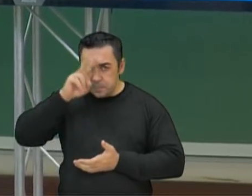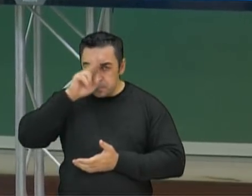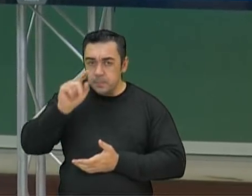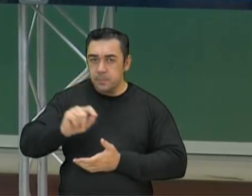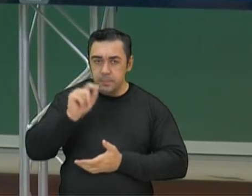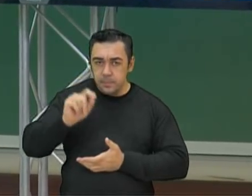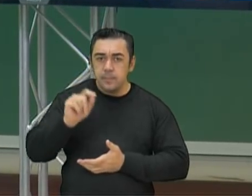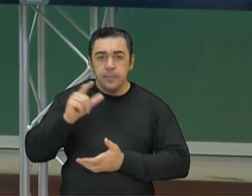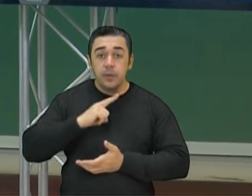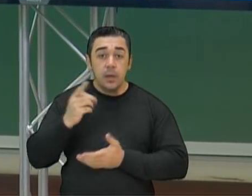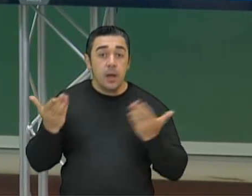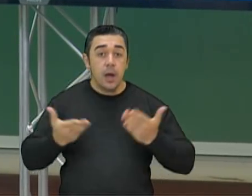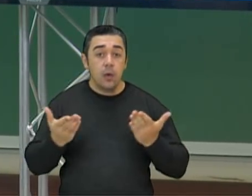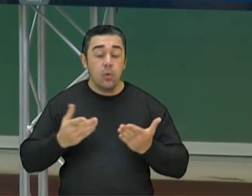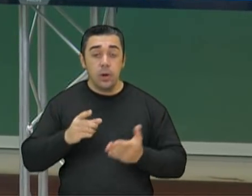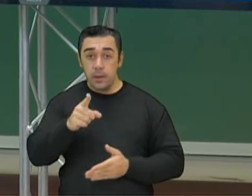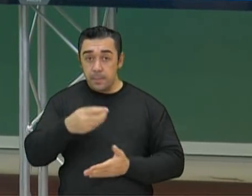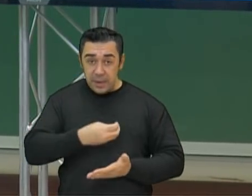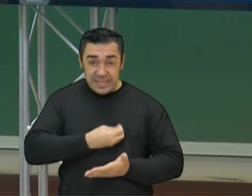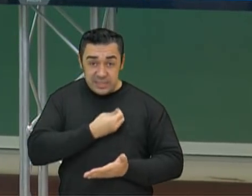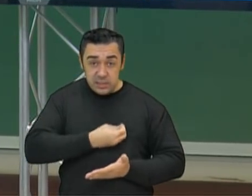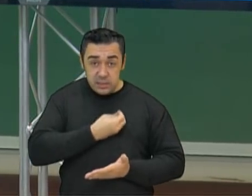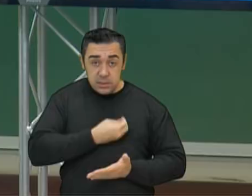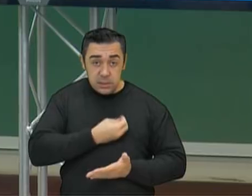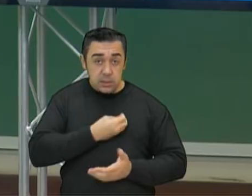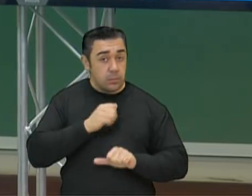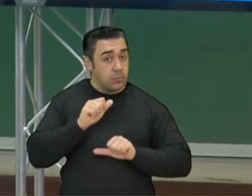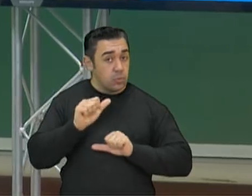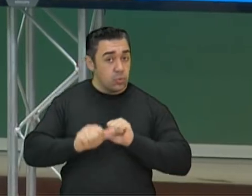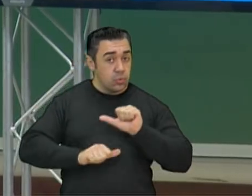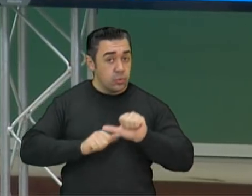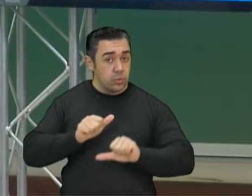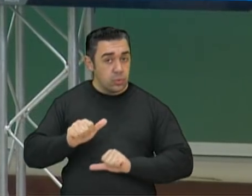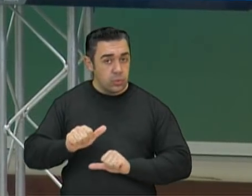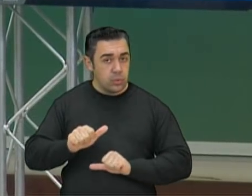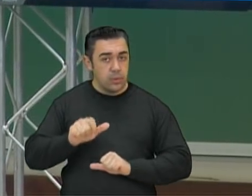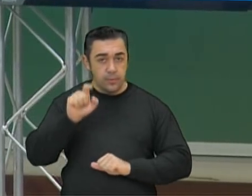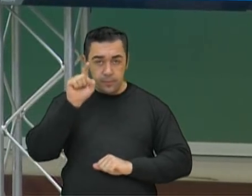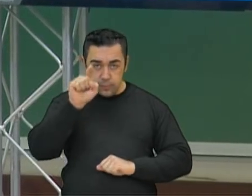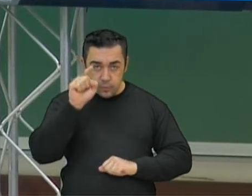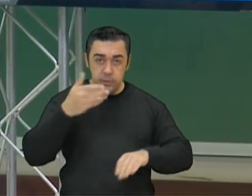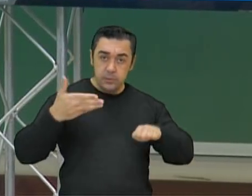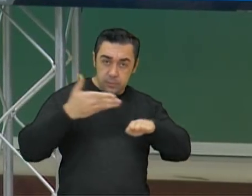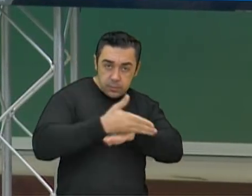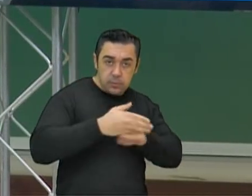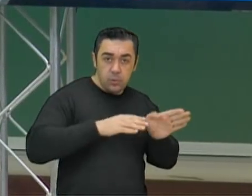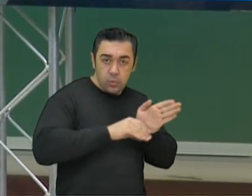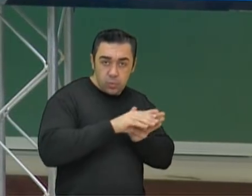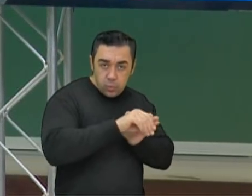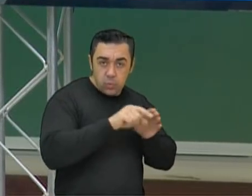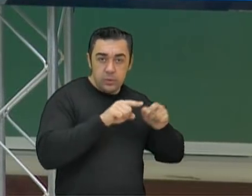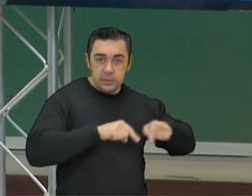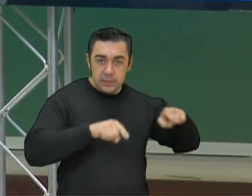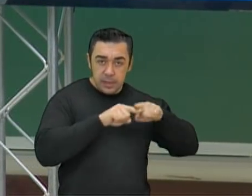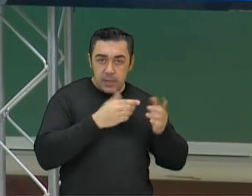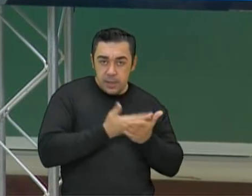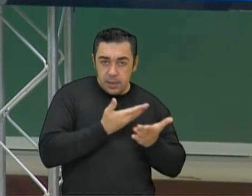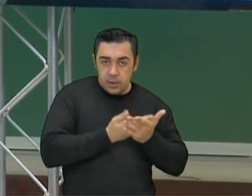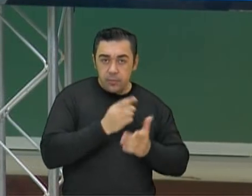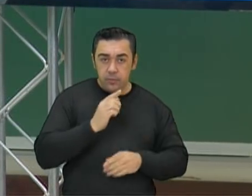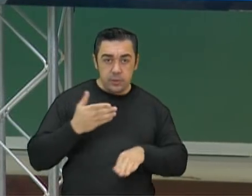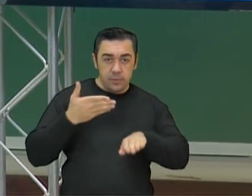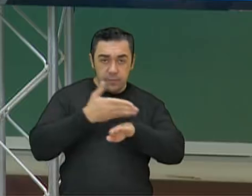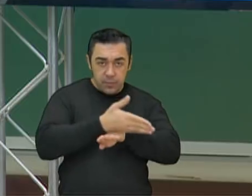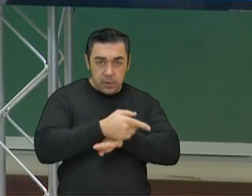A frequência agora mudou, o registro de frequência. Para você que acessa o Classroom, basta ir até o primeiro link